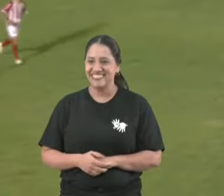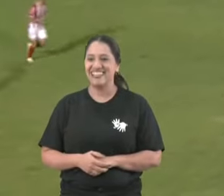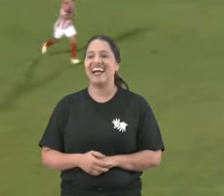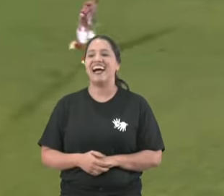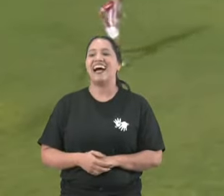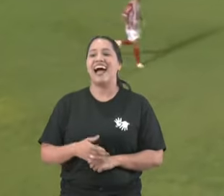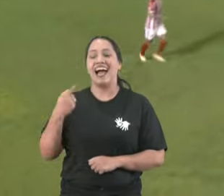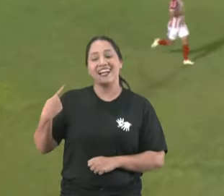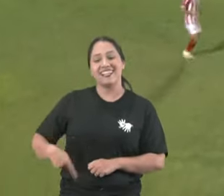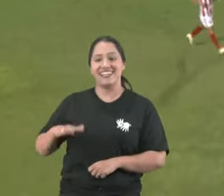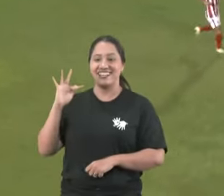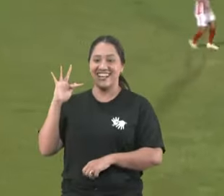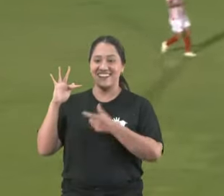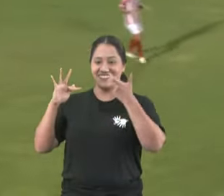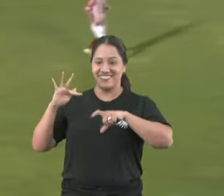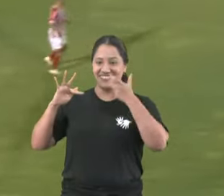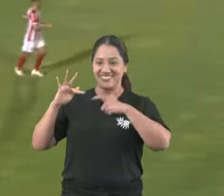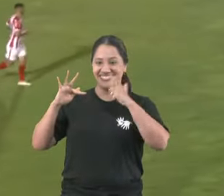TV.